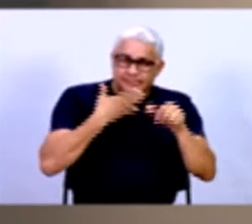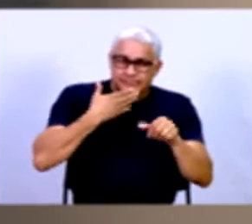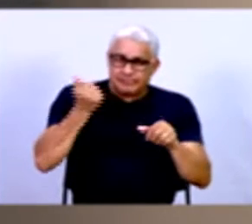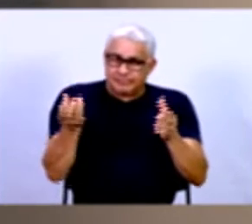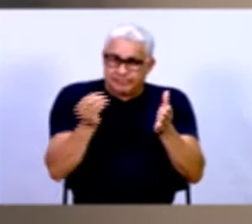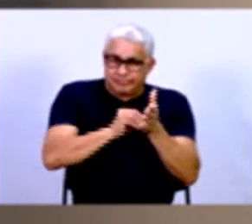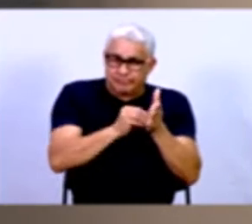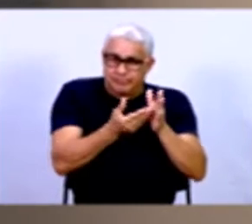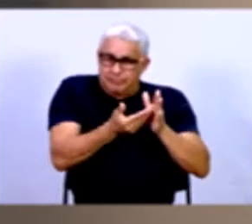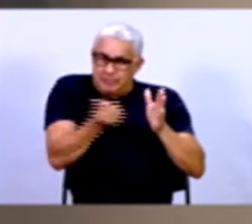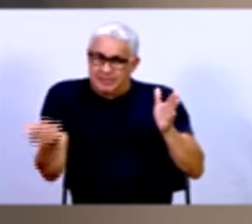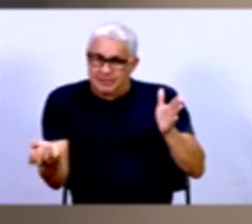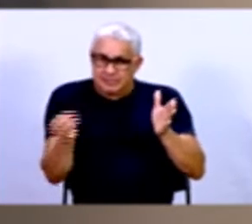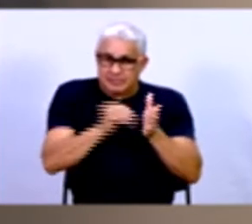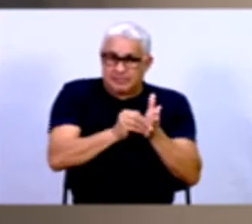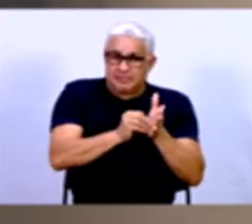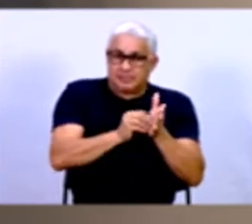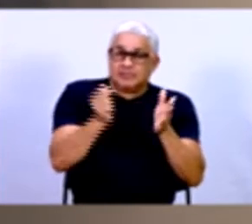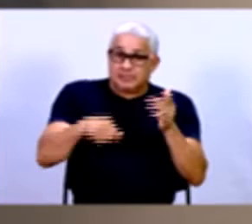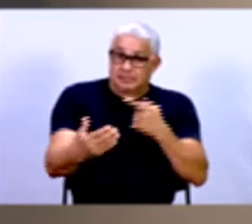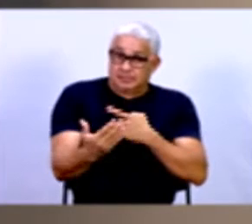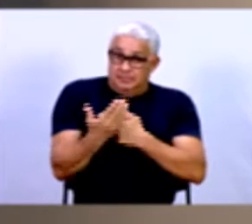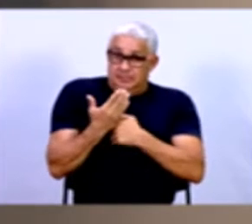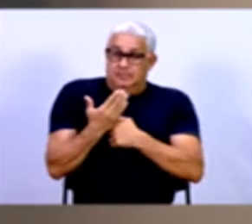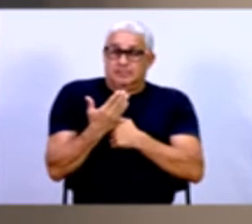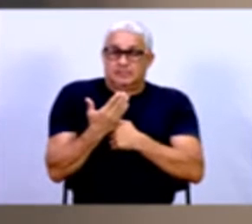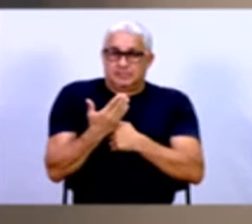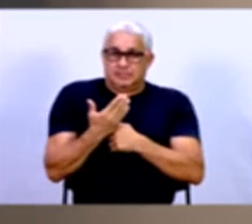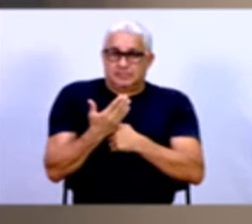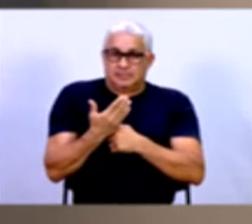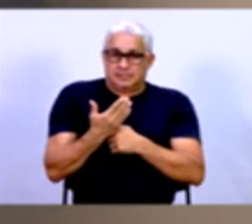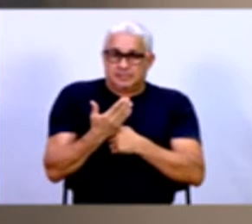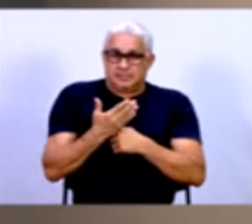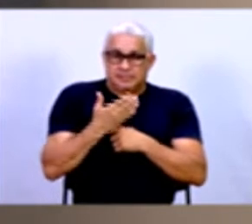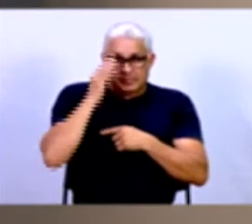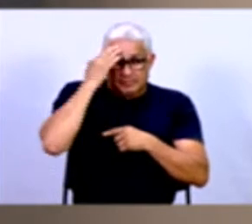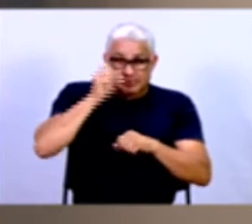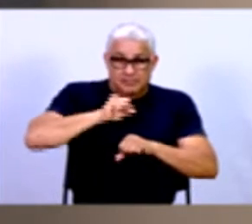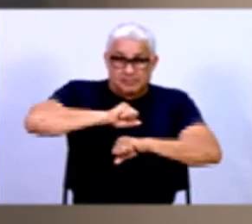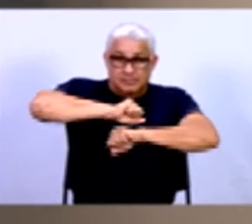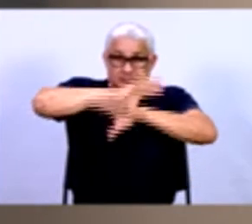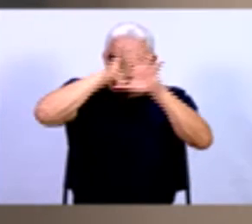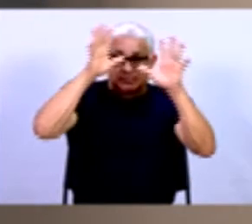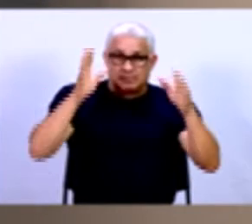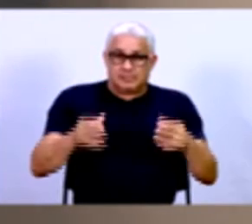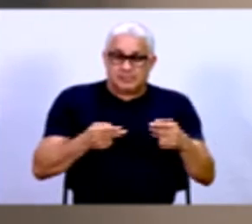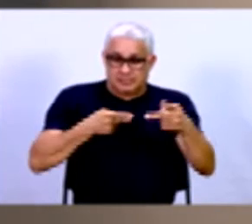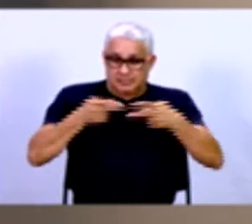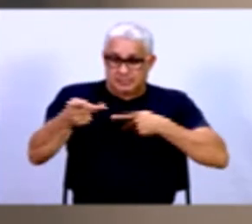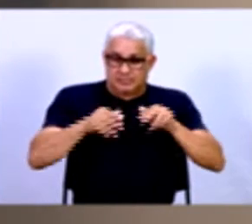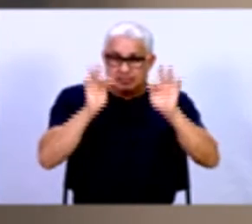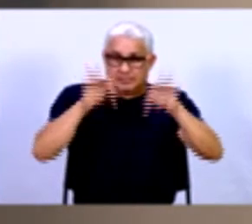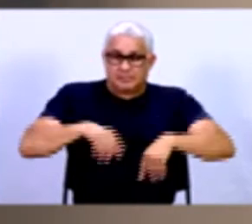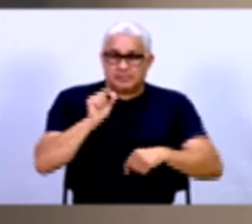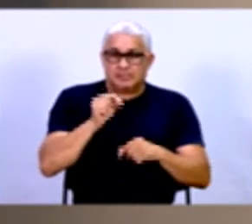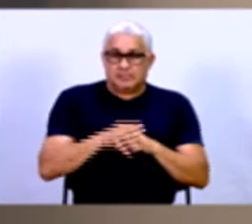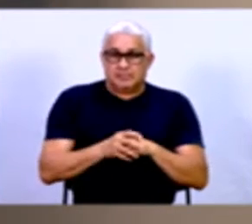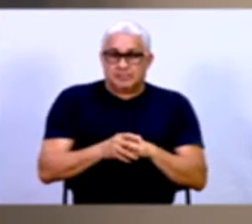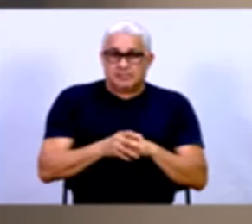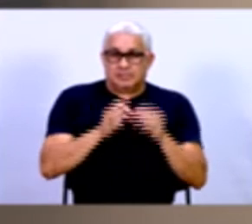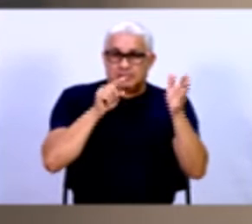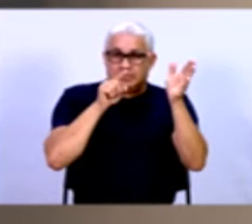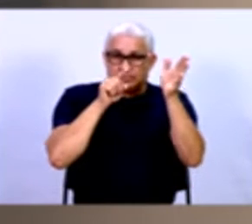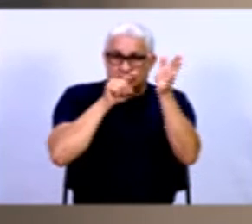outra. Então, ele funciona para nos ajudar nisso. Porque o planejamento, ele termina com o quê? Com a gente deixando o